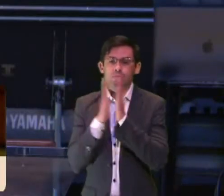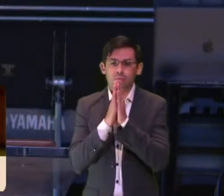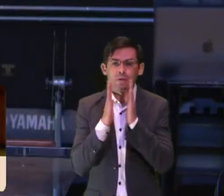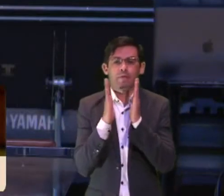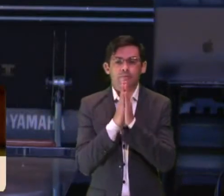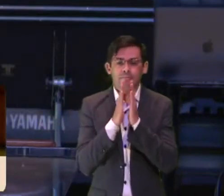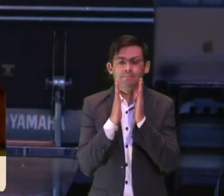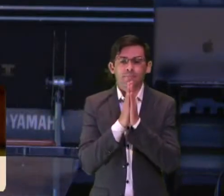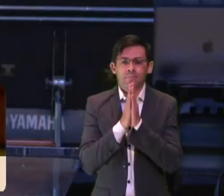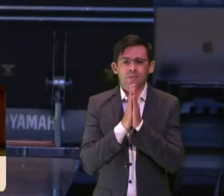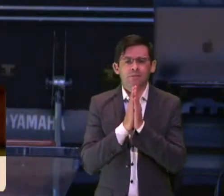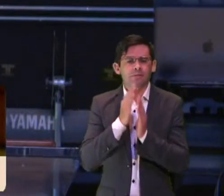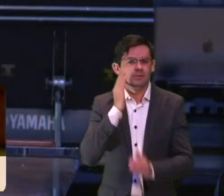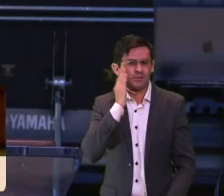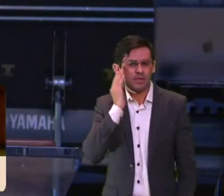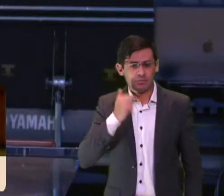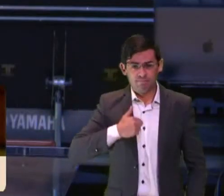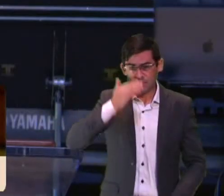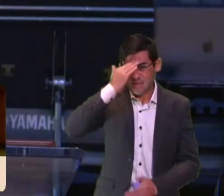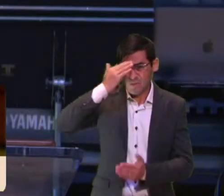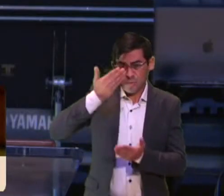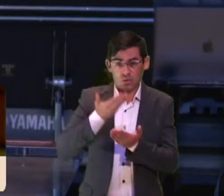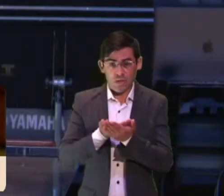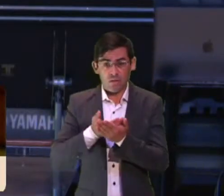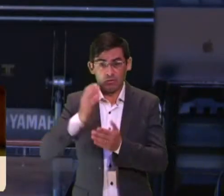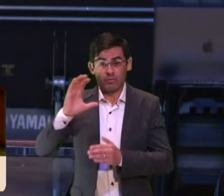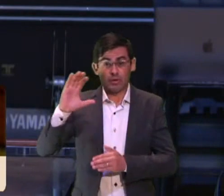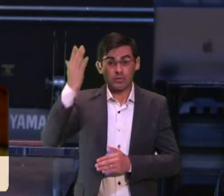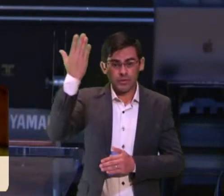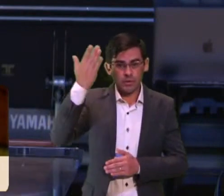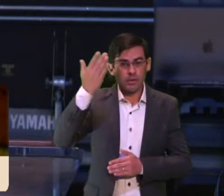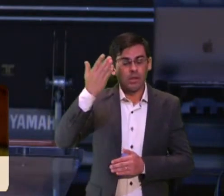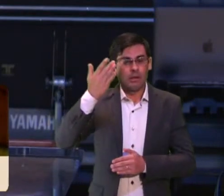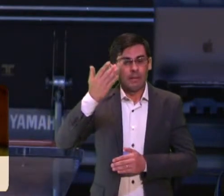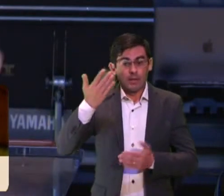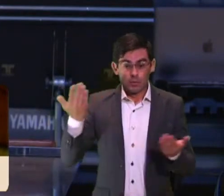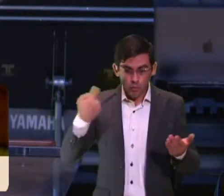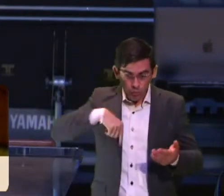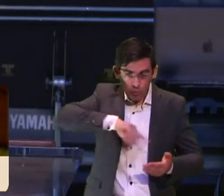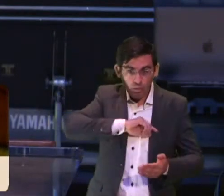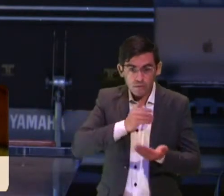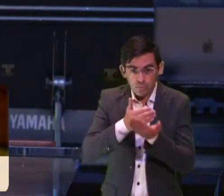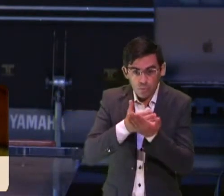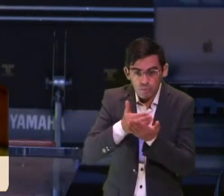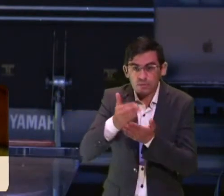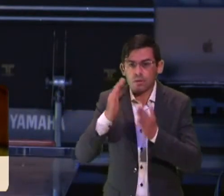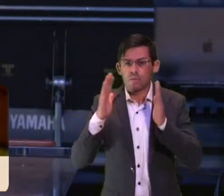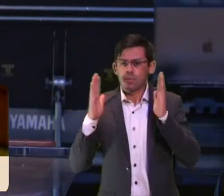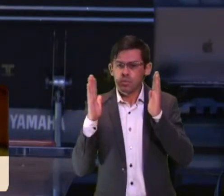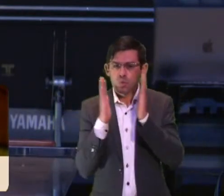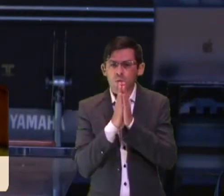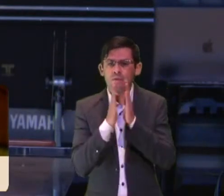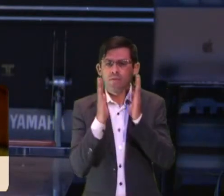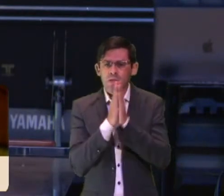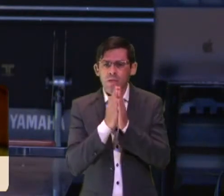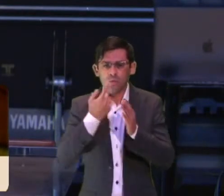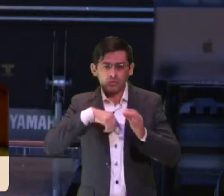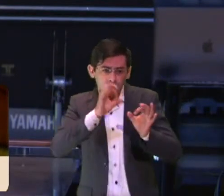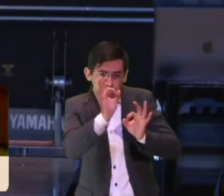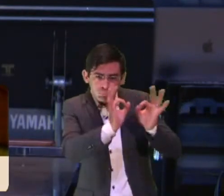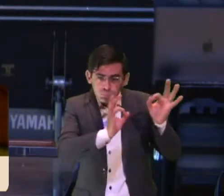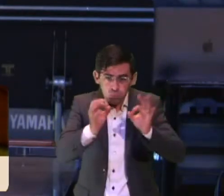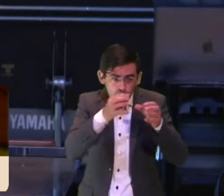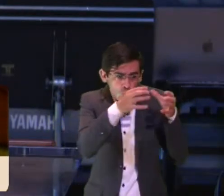que vai acontecer nos próximos dias? Nós vamos começar a orar. Essa igreja vai se organizar em grupos de oração,